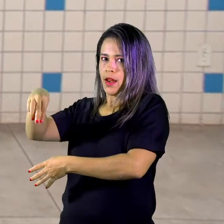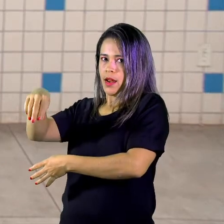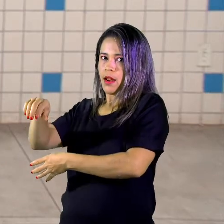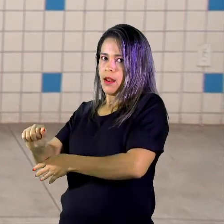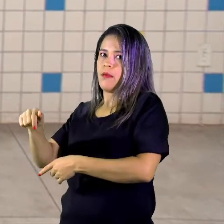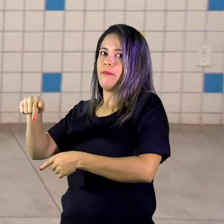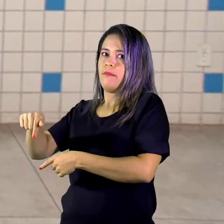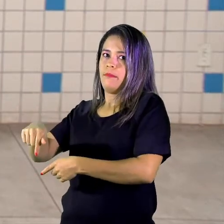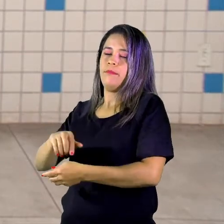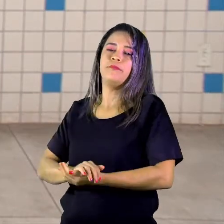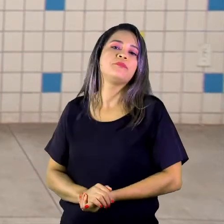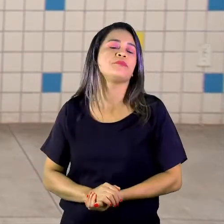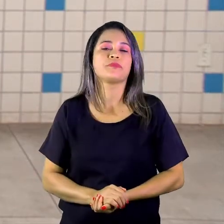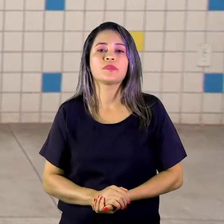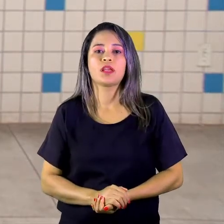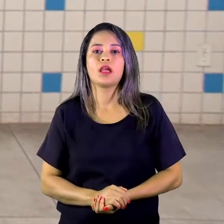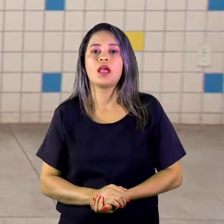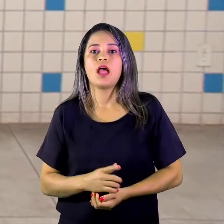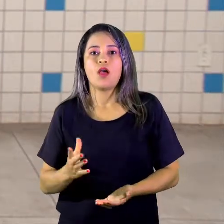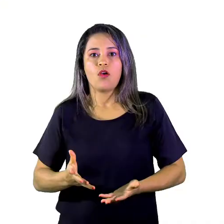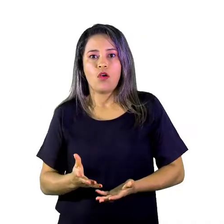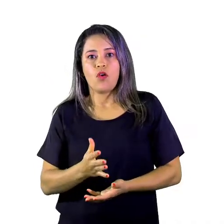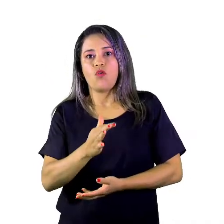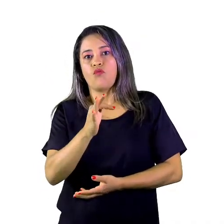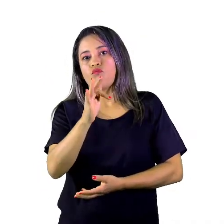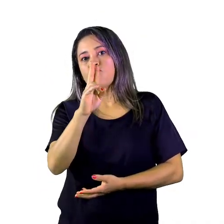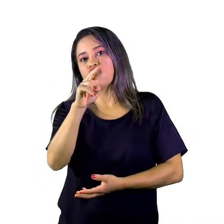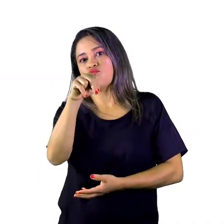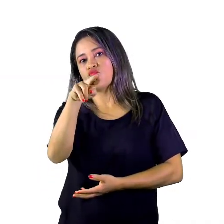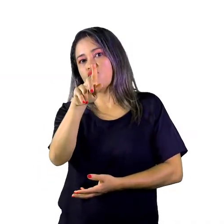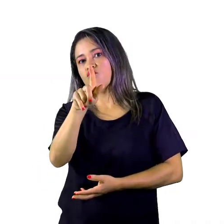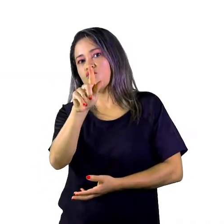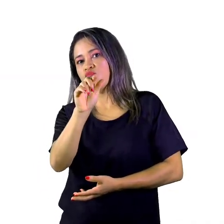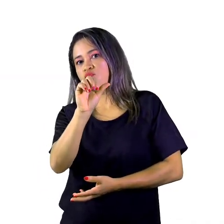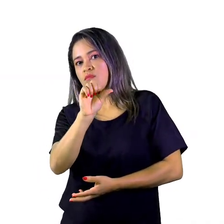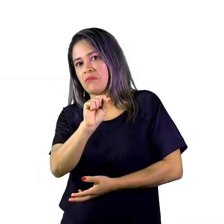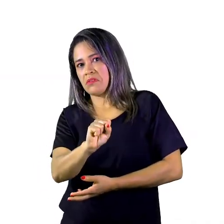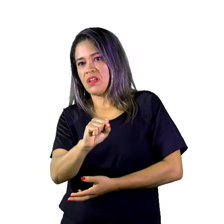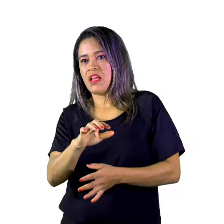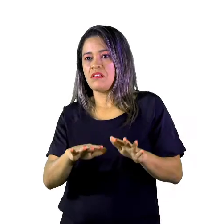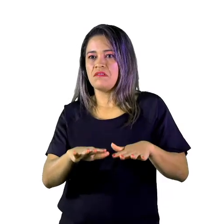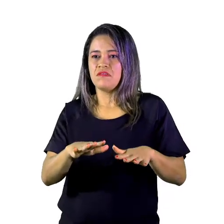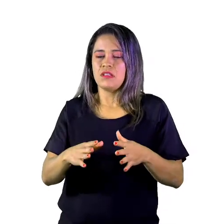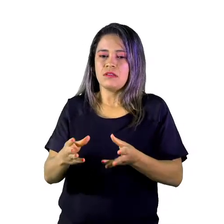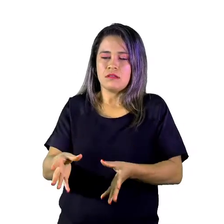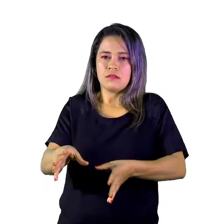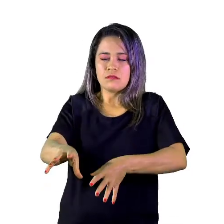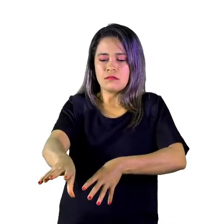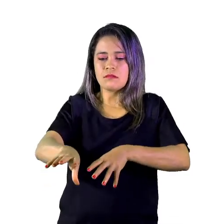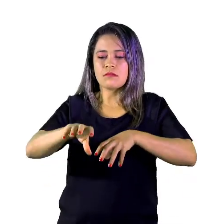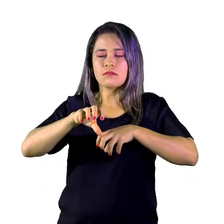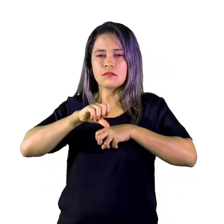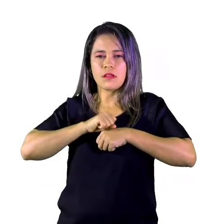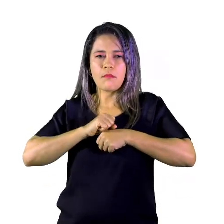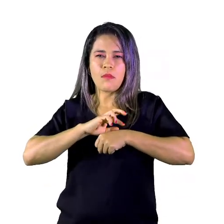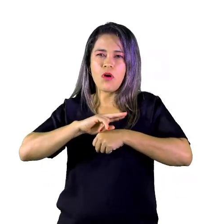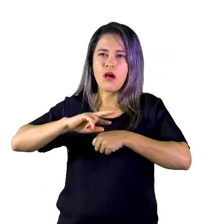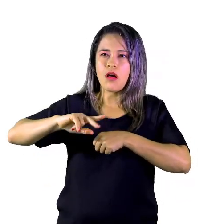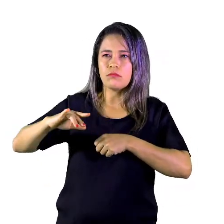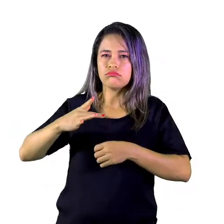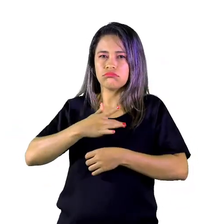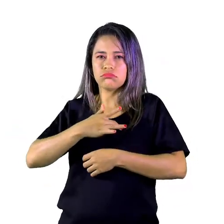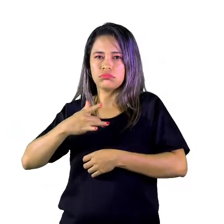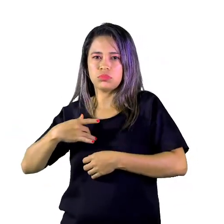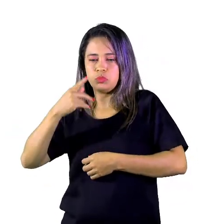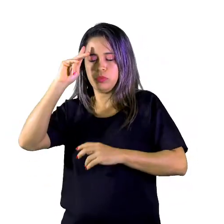nemateumintos. Os fungos, apesar de trazerem muitos benefícios aos seres humanos, né,